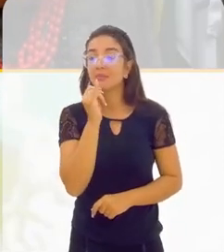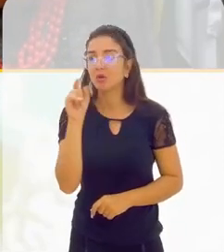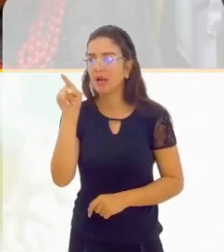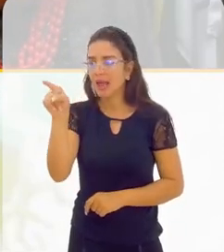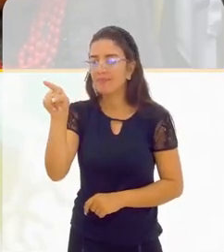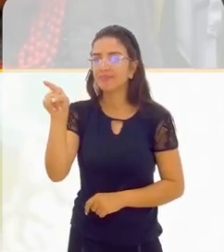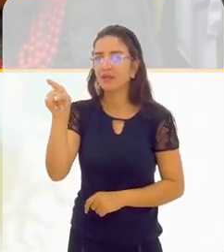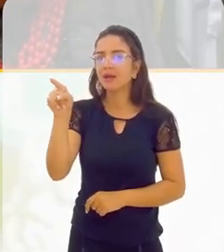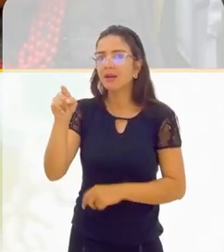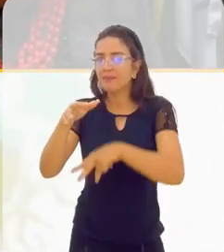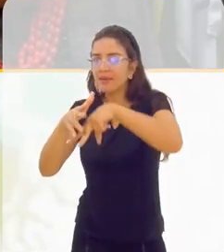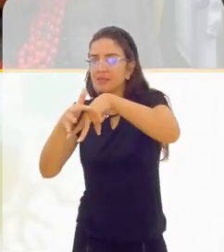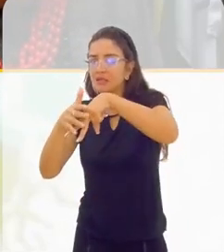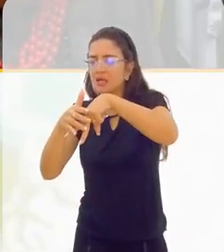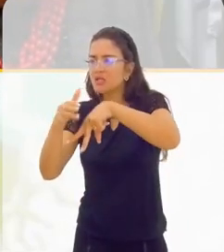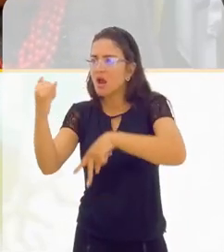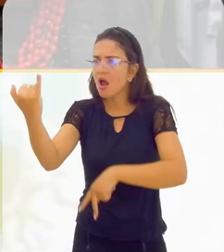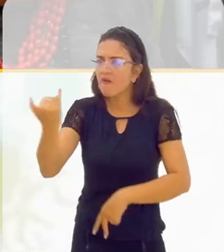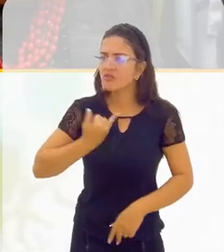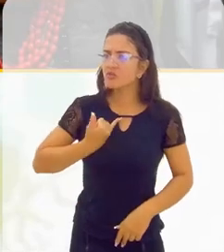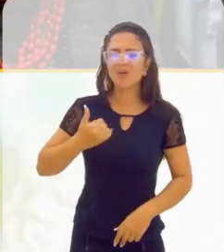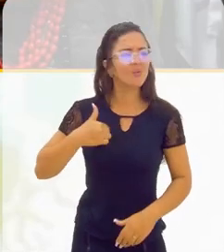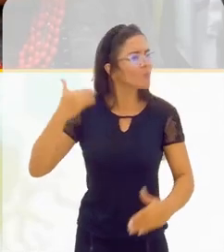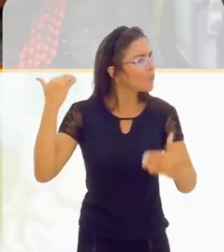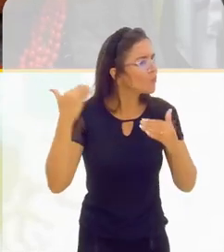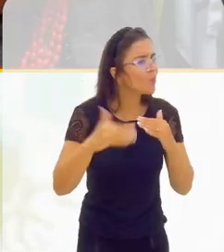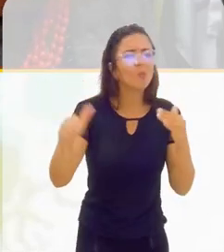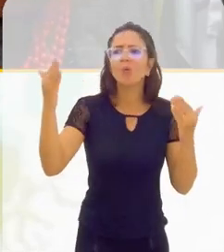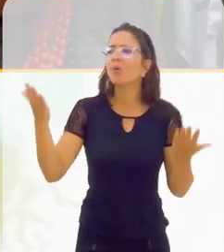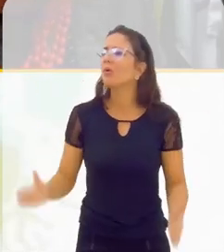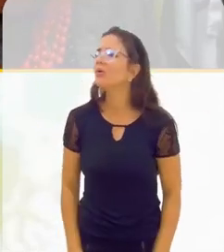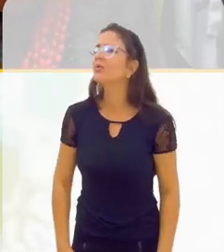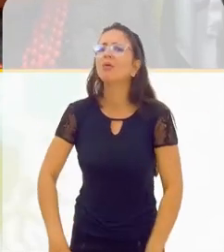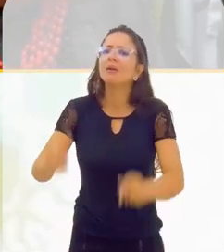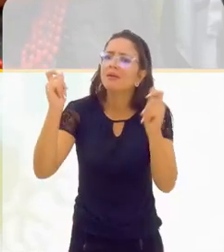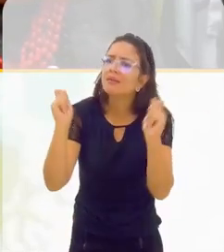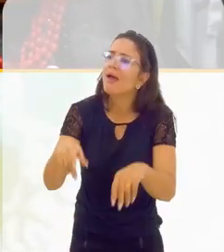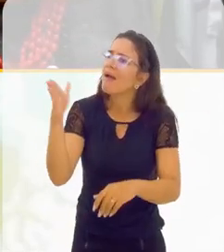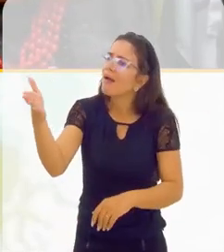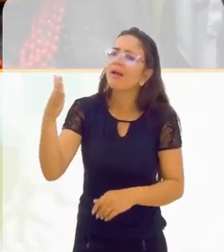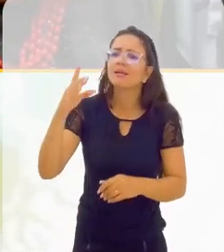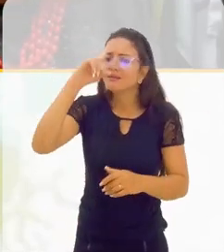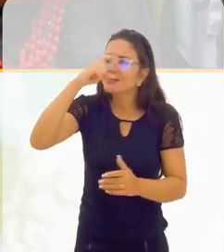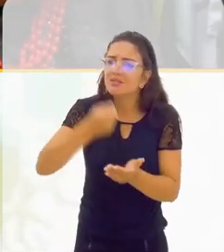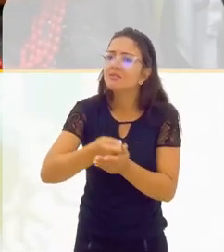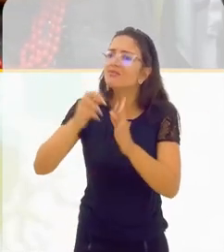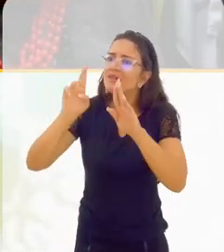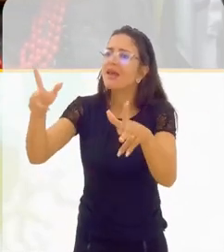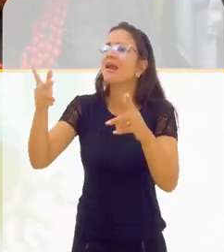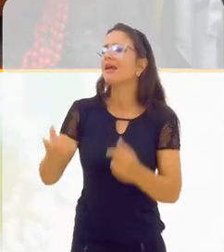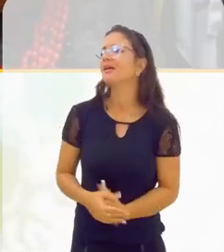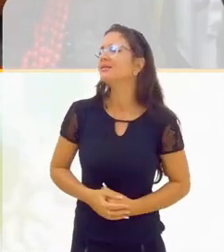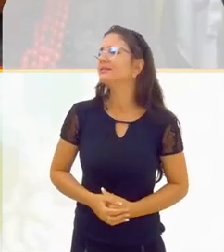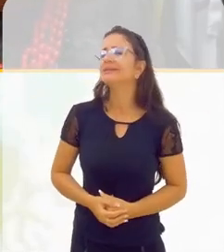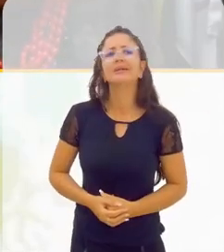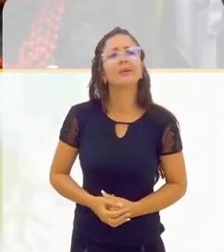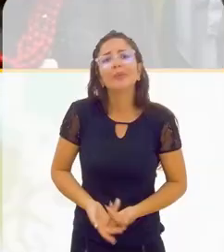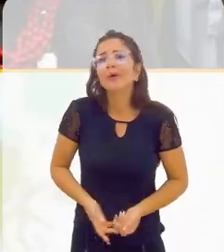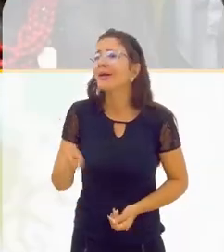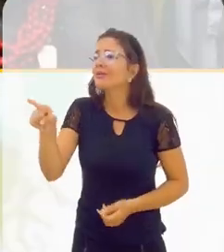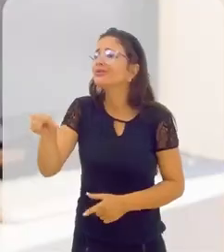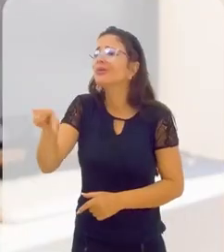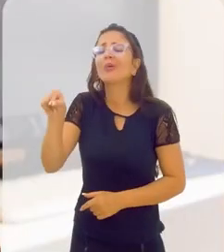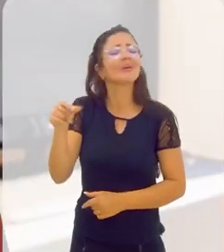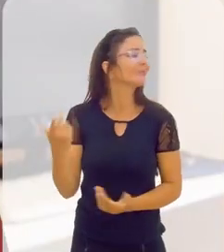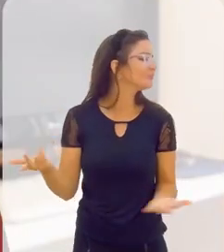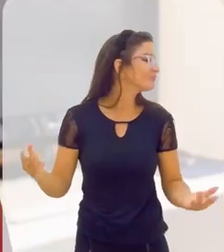decisão de um paciente que ele não concorda que ele diria assim puxa vida essa pessoa poderia decidir por essa por esse caminho